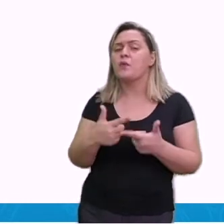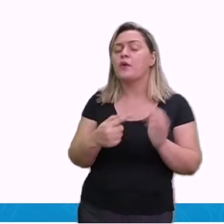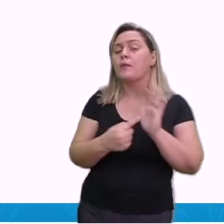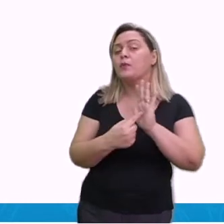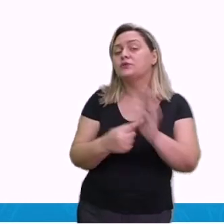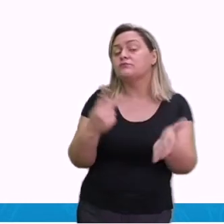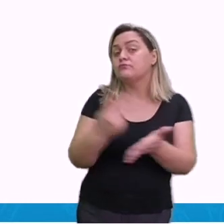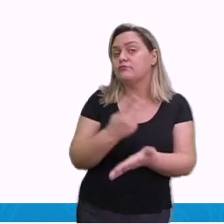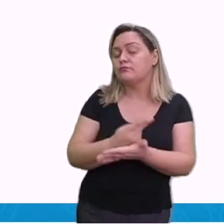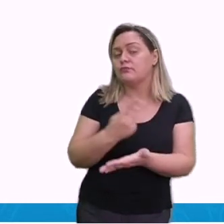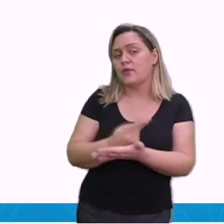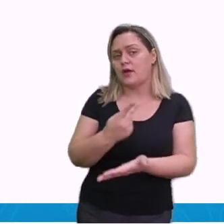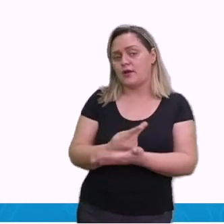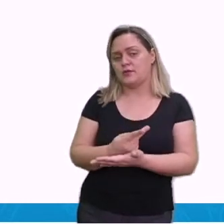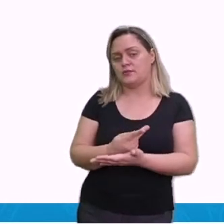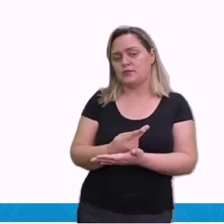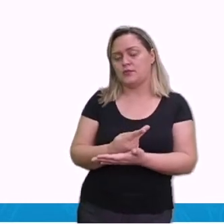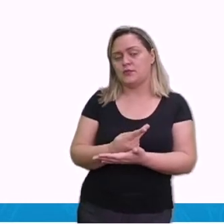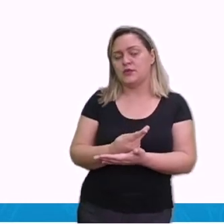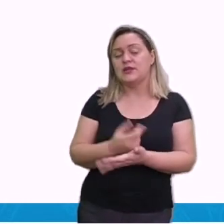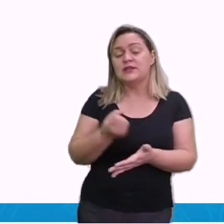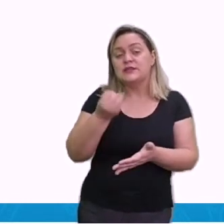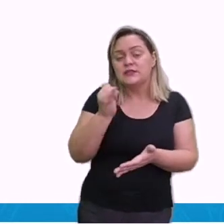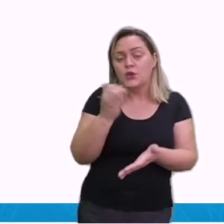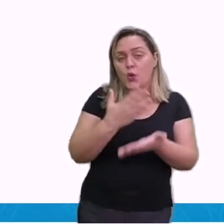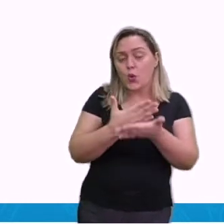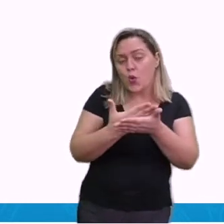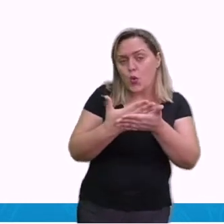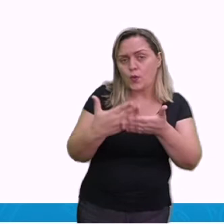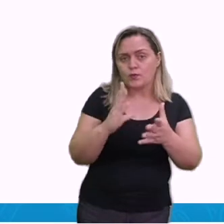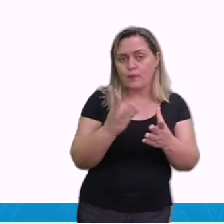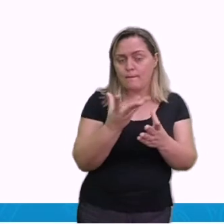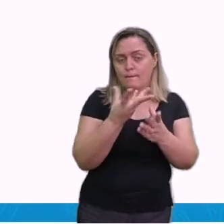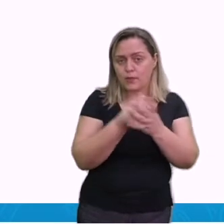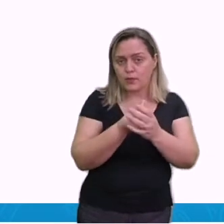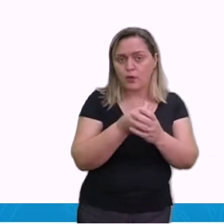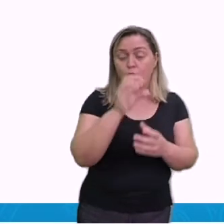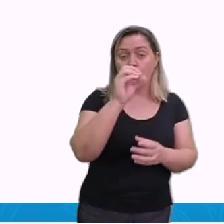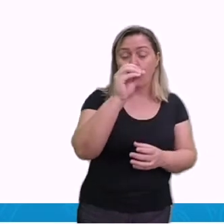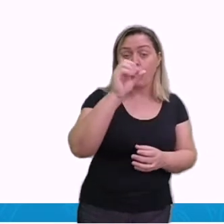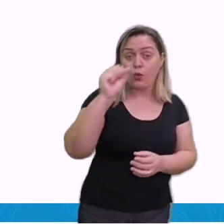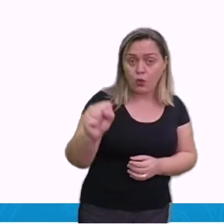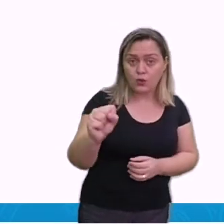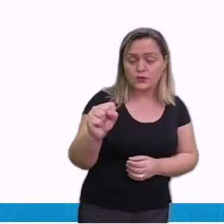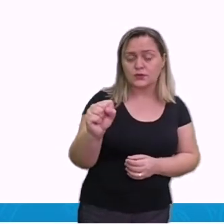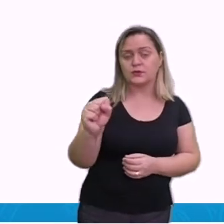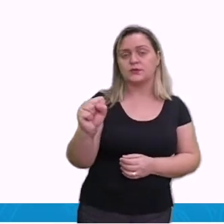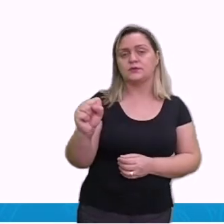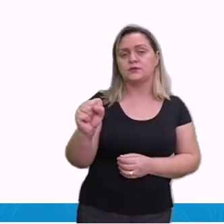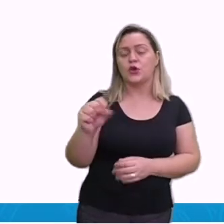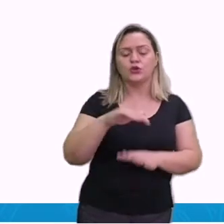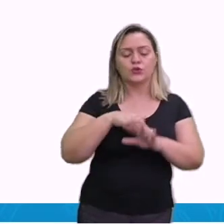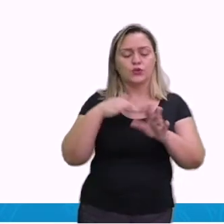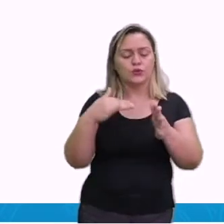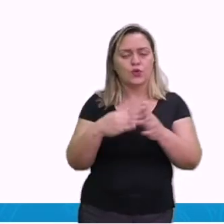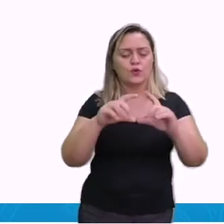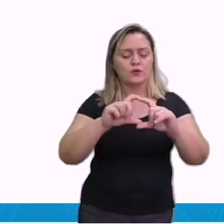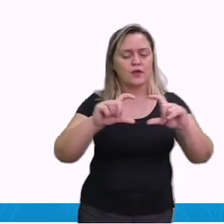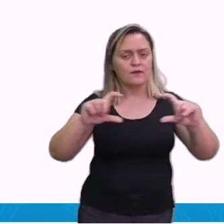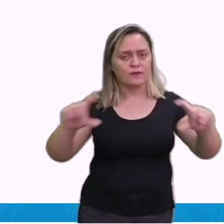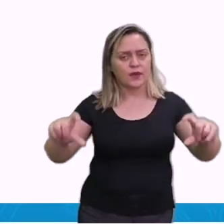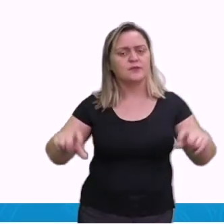lápis no plural, toda a frase tem que estar no plural. Por isso que eu grifei aí, ó, letra E está de vermelho